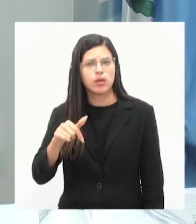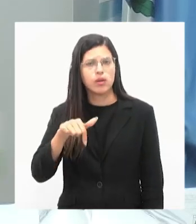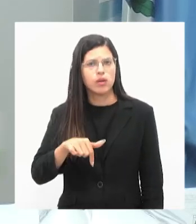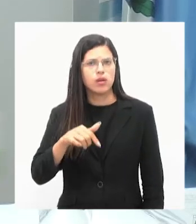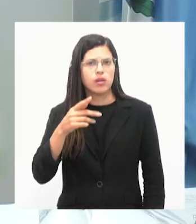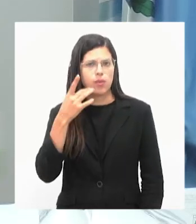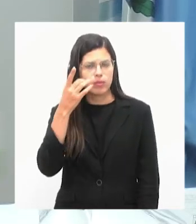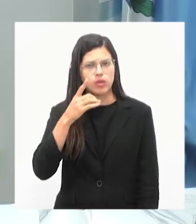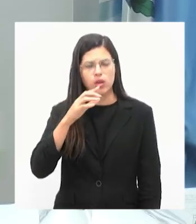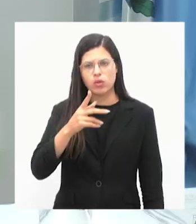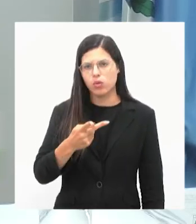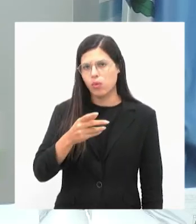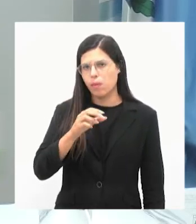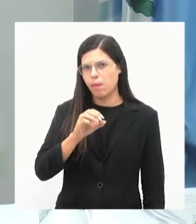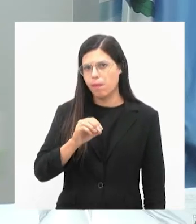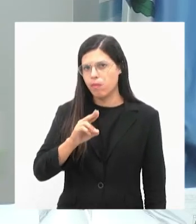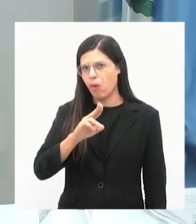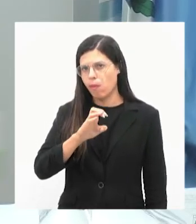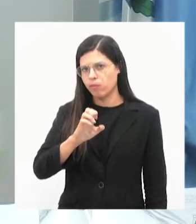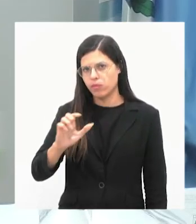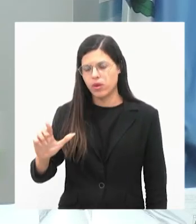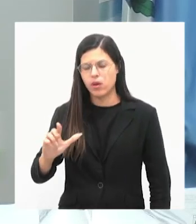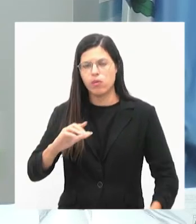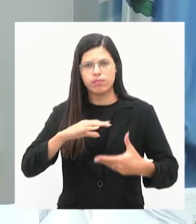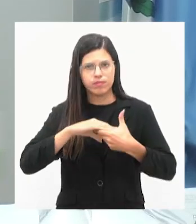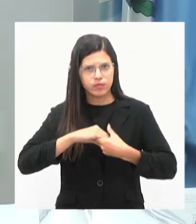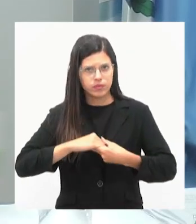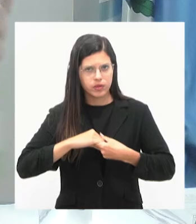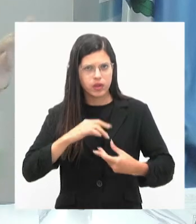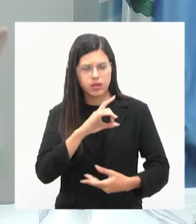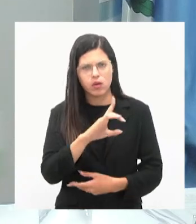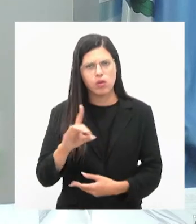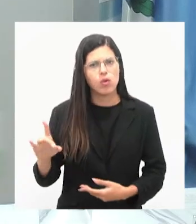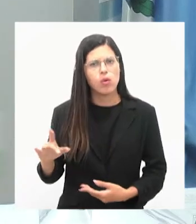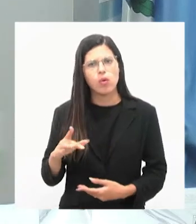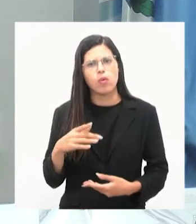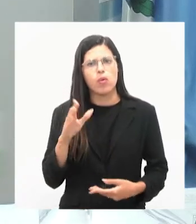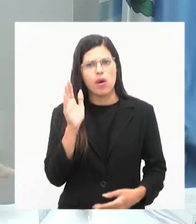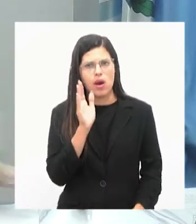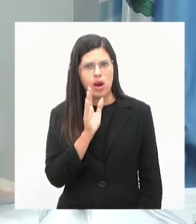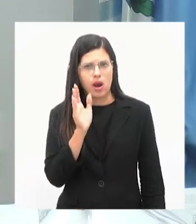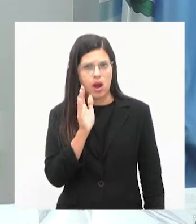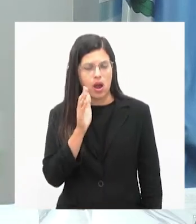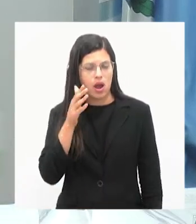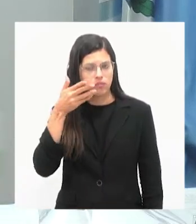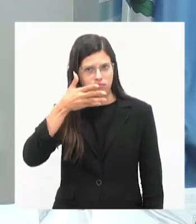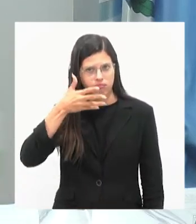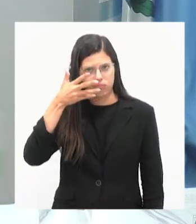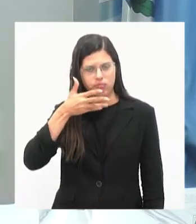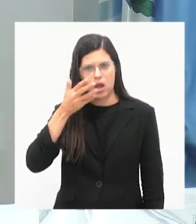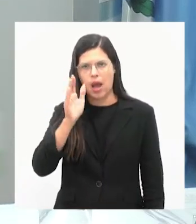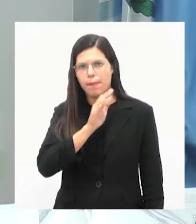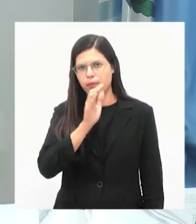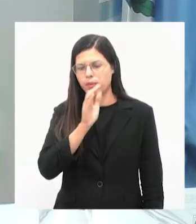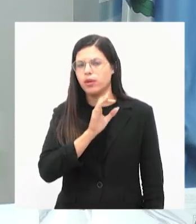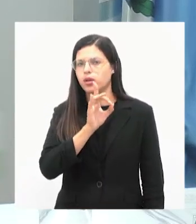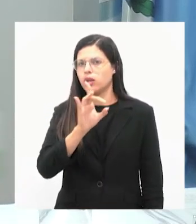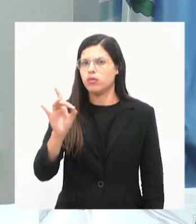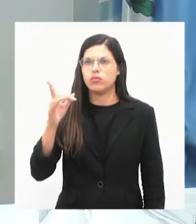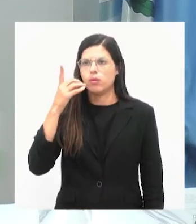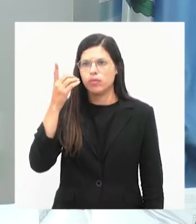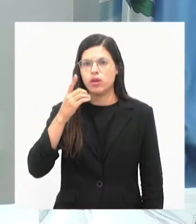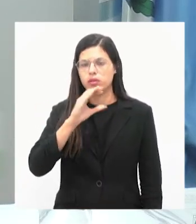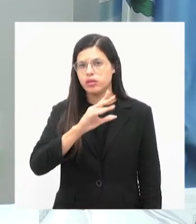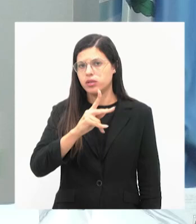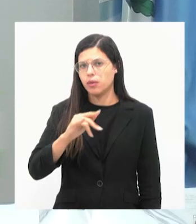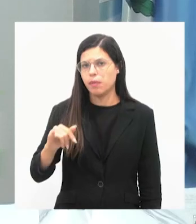cada um de vocês. Vou abrir a palavra brevemente para os deputados, enquanto nós já vamos organizar aqui. A CPI vai ser